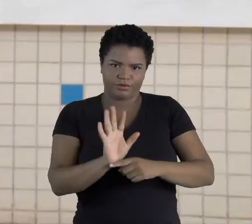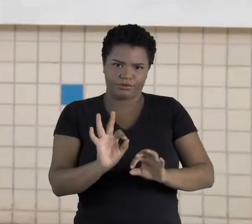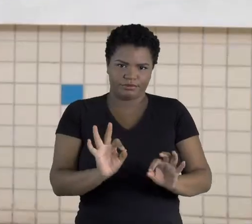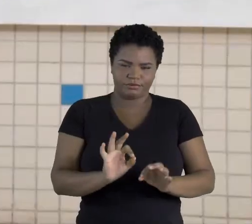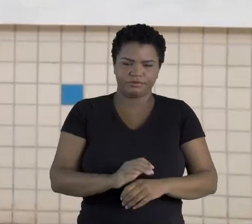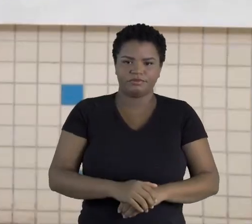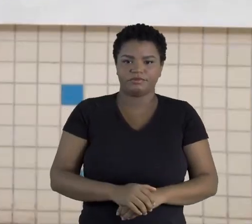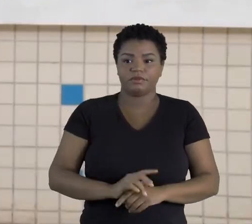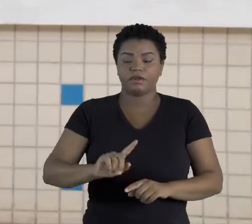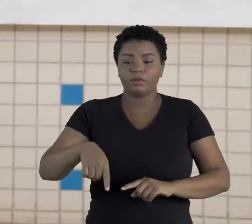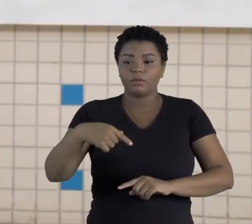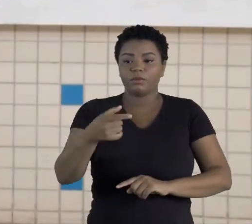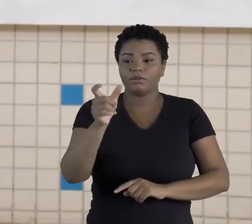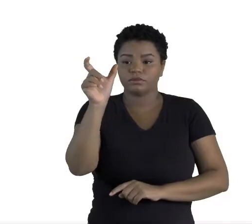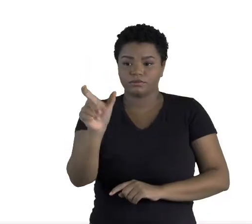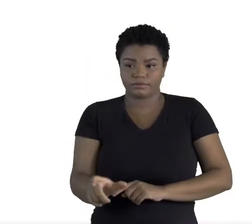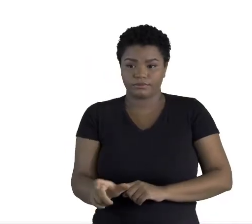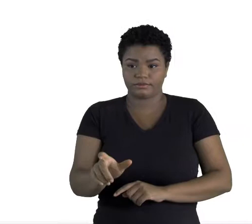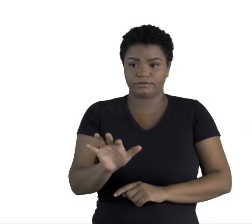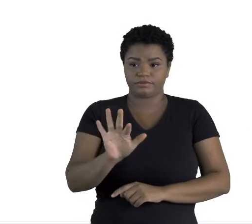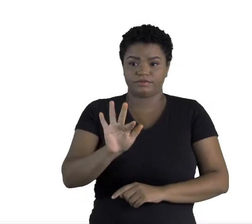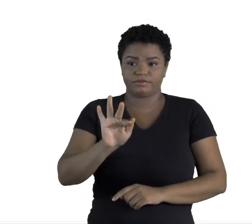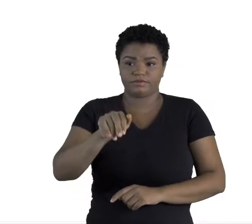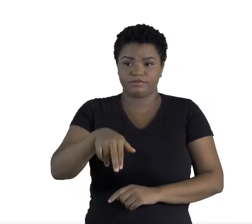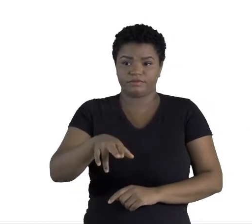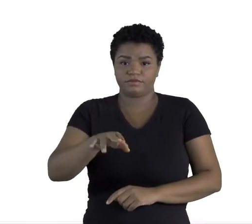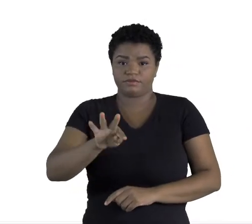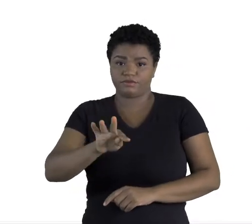a Fantine, que é